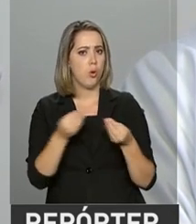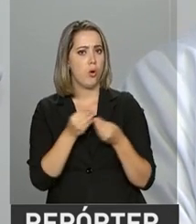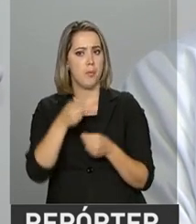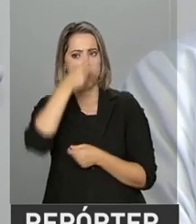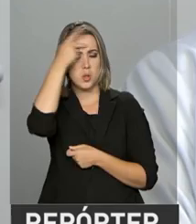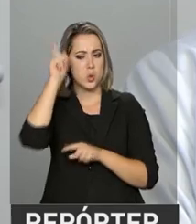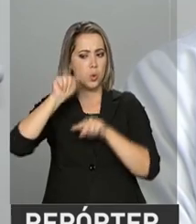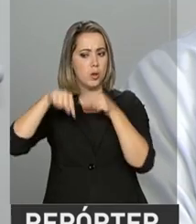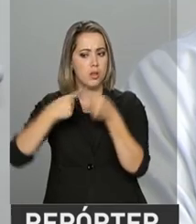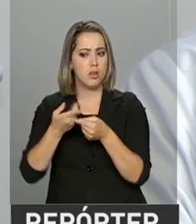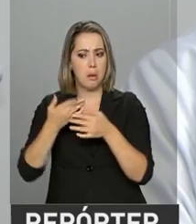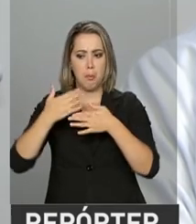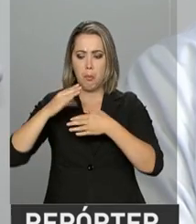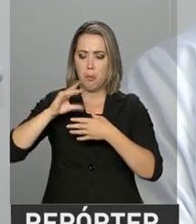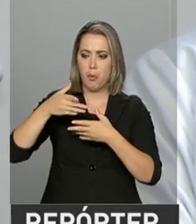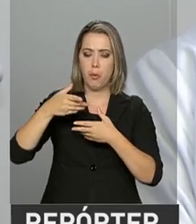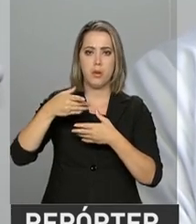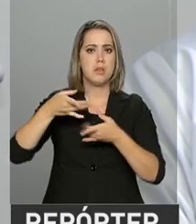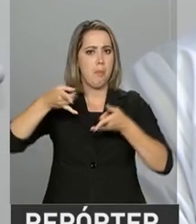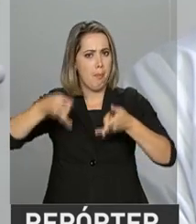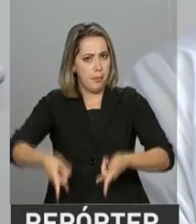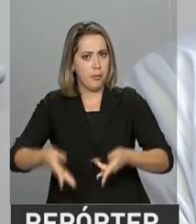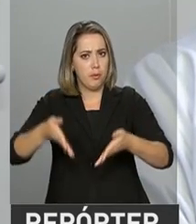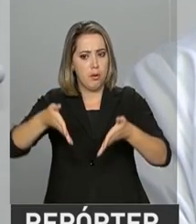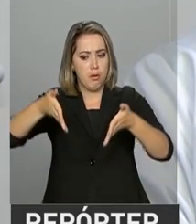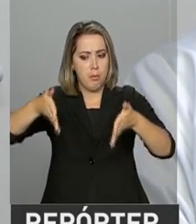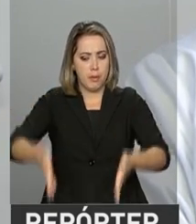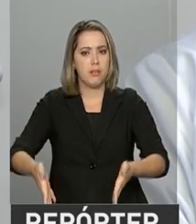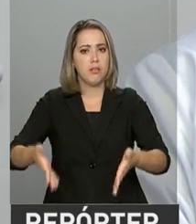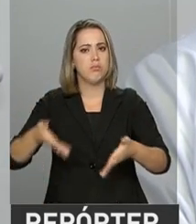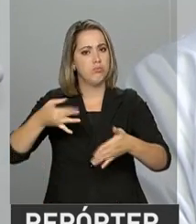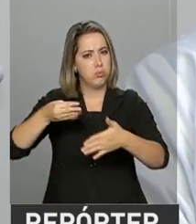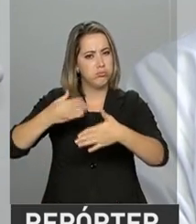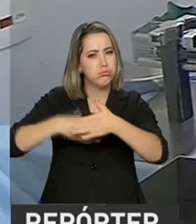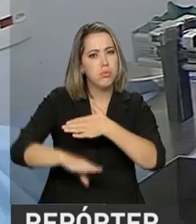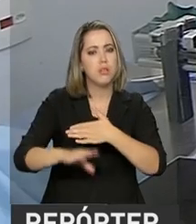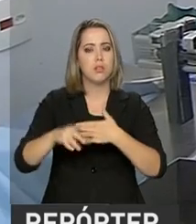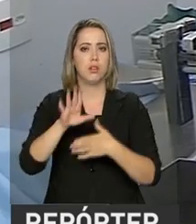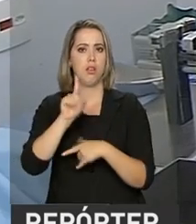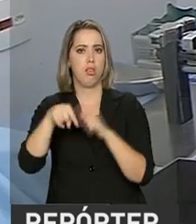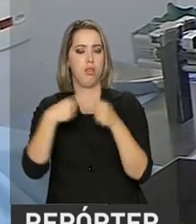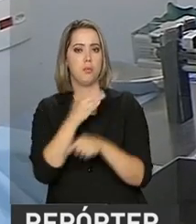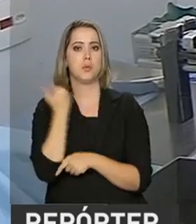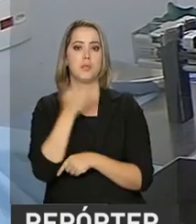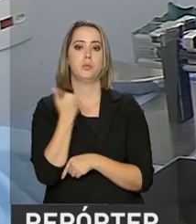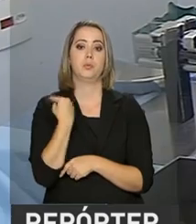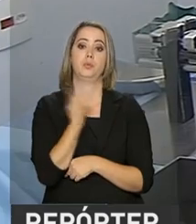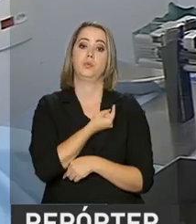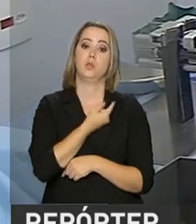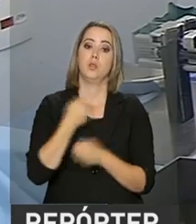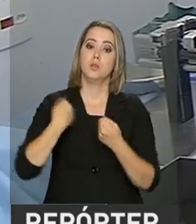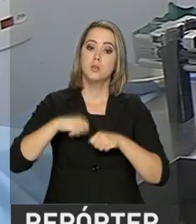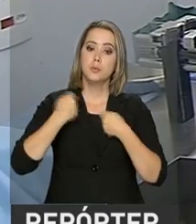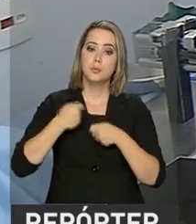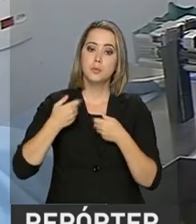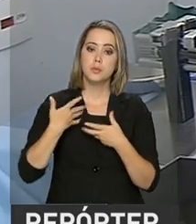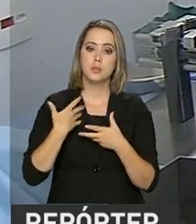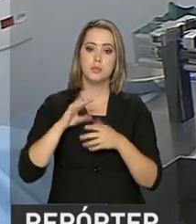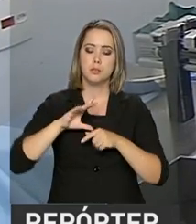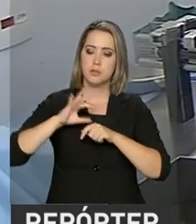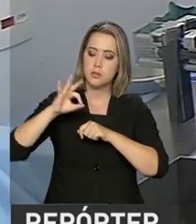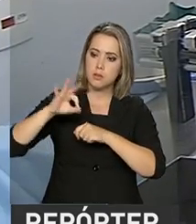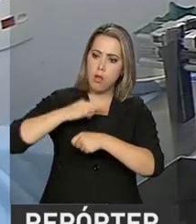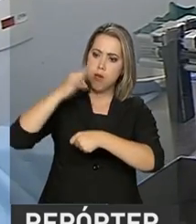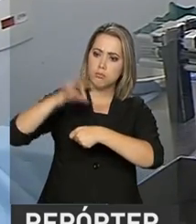querido depois para o enterro. E isso acaba realmente impactando muito. É nossa obrigação fazer uma reconstrução